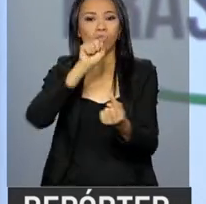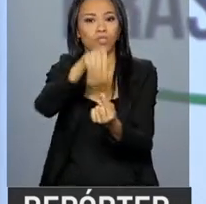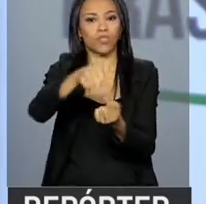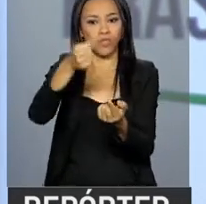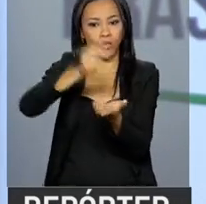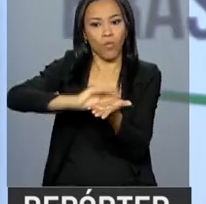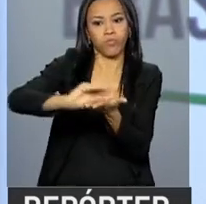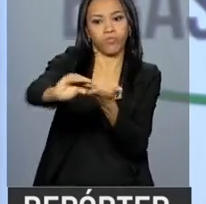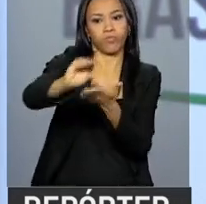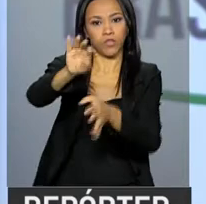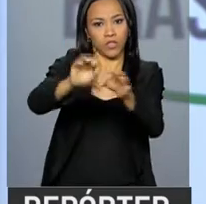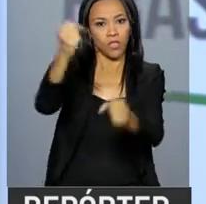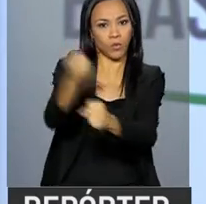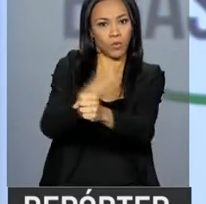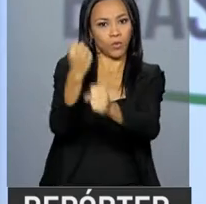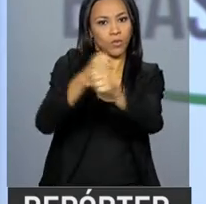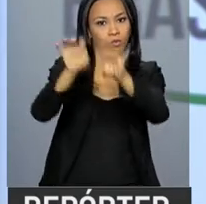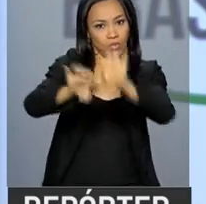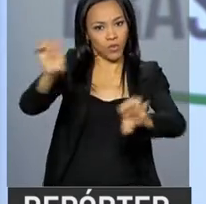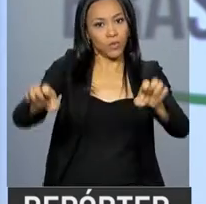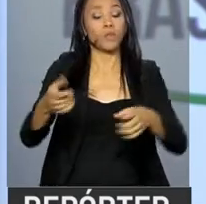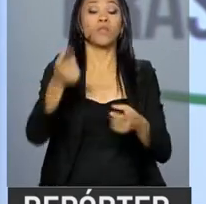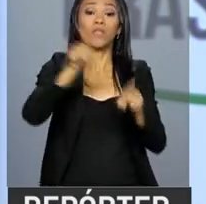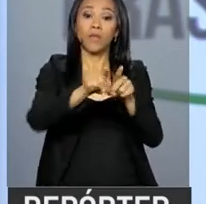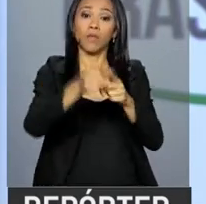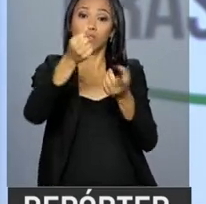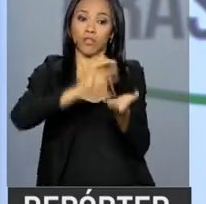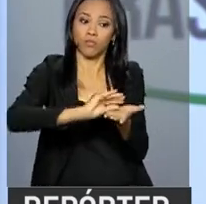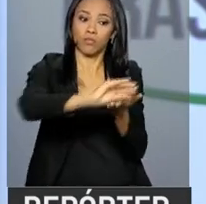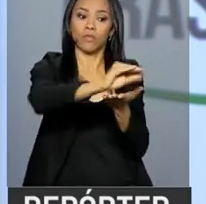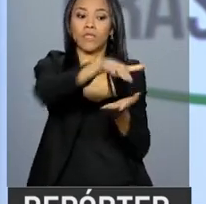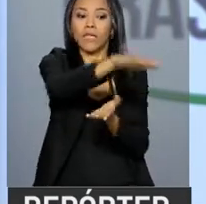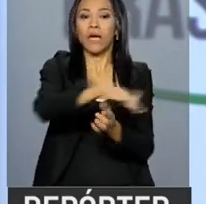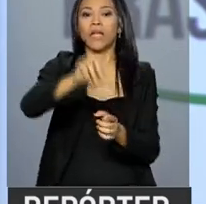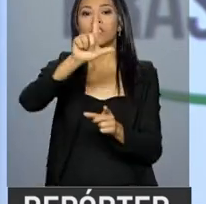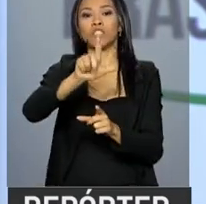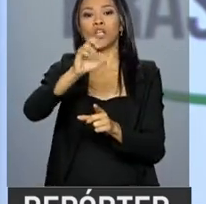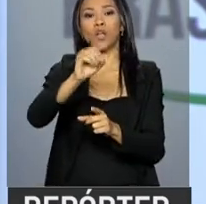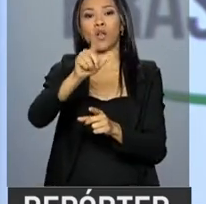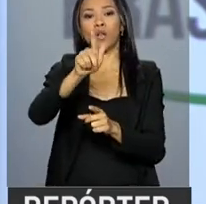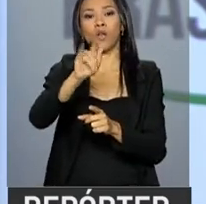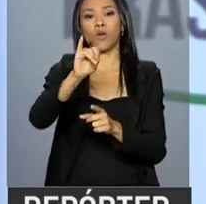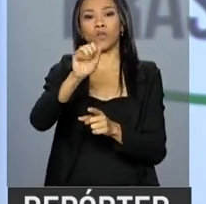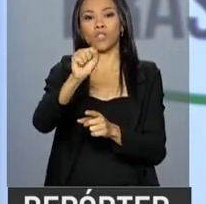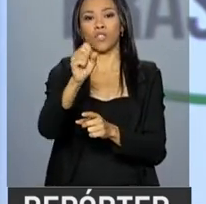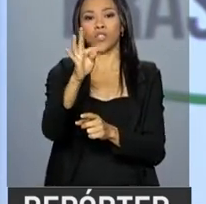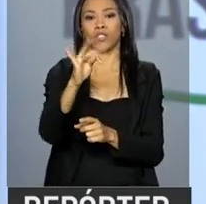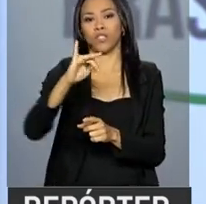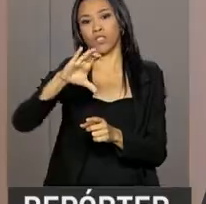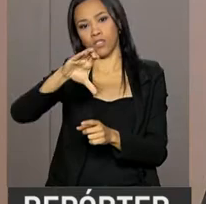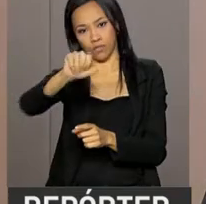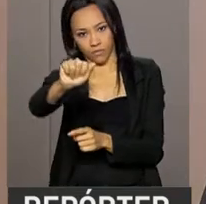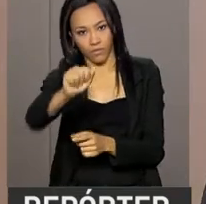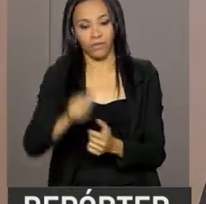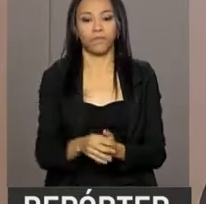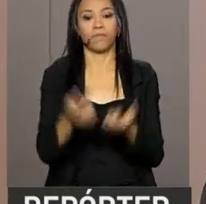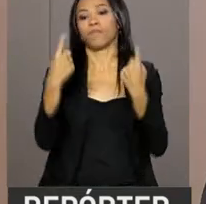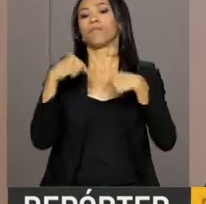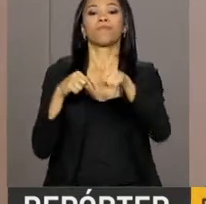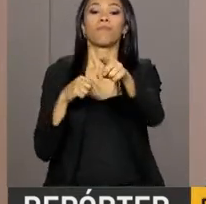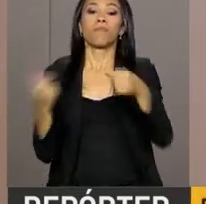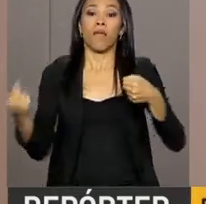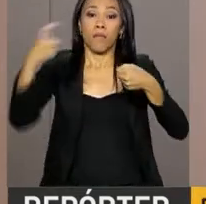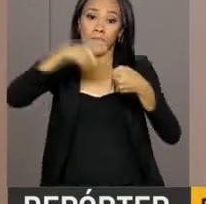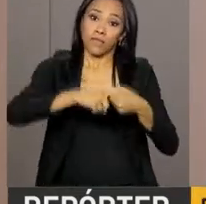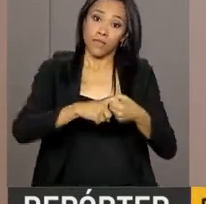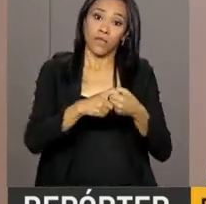de infraestrutura e logística no brasil e um deles seria a conclusão da ferrovia norte sul a parceria continua com